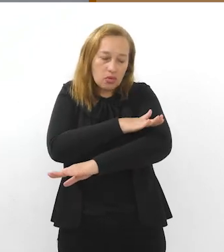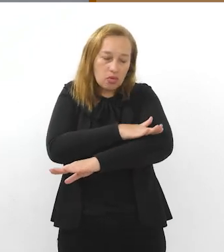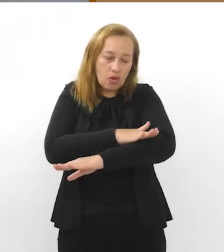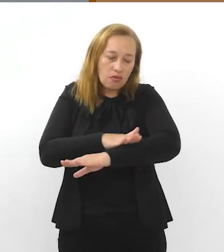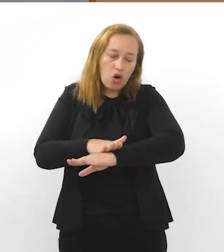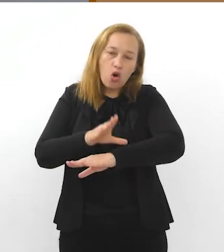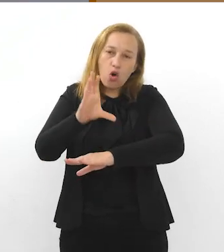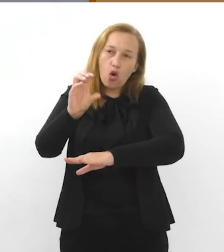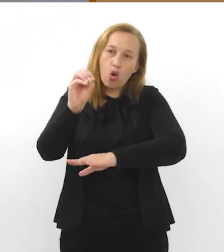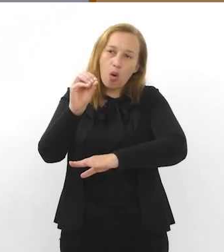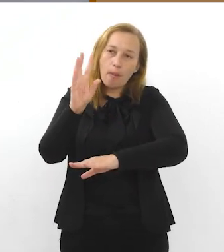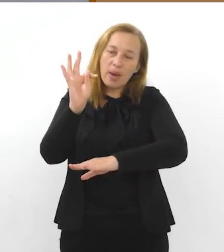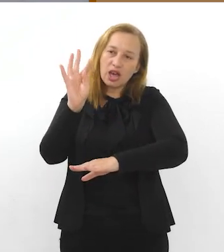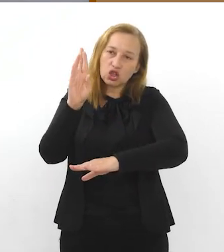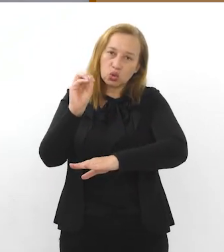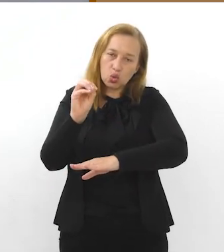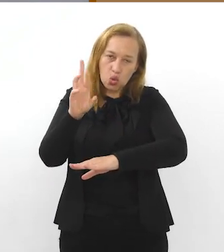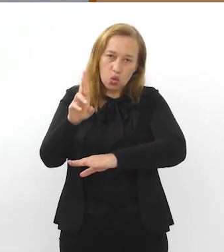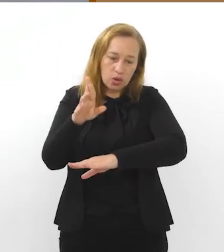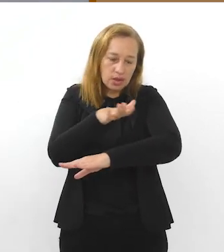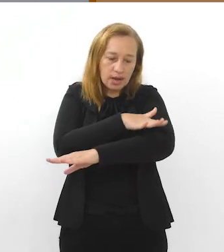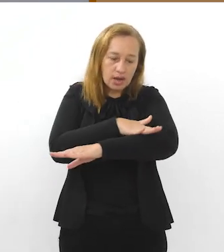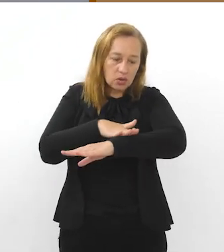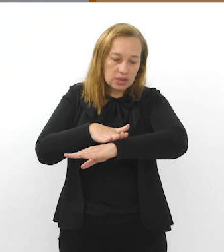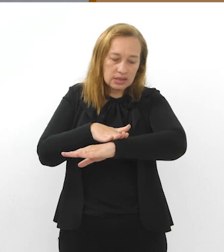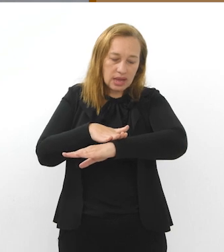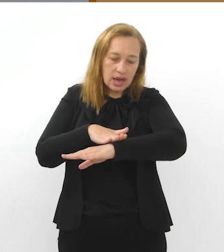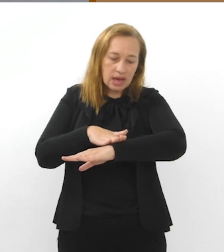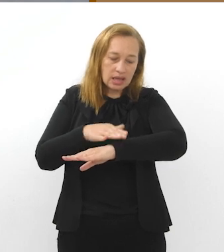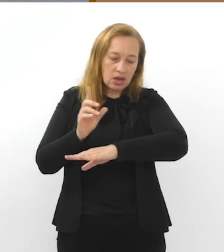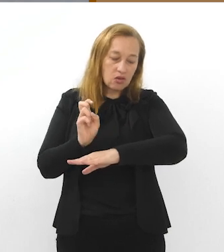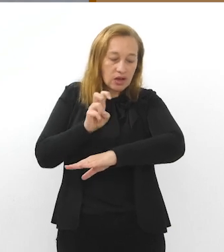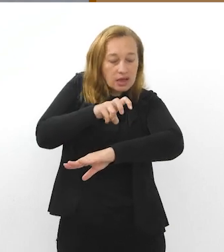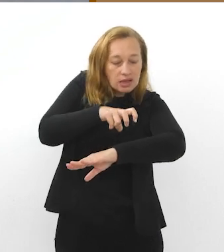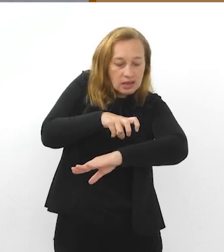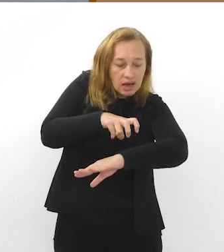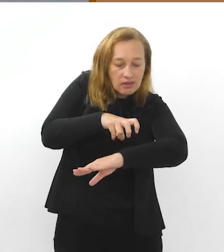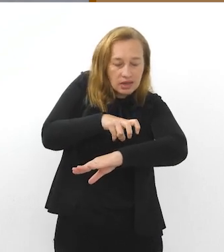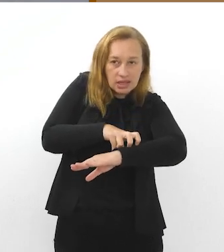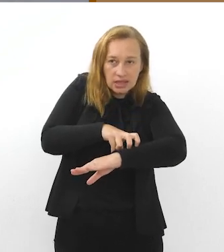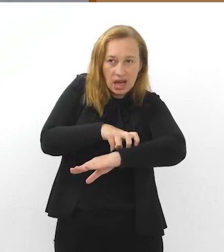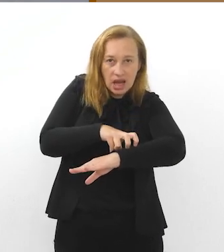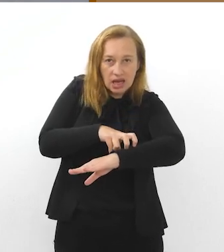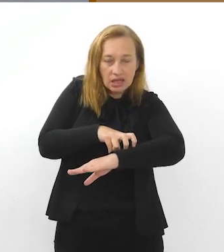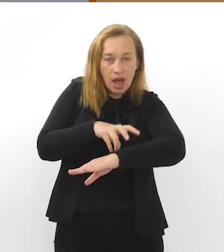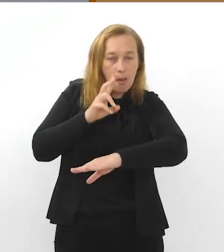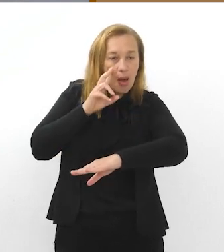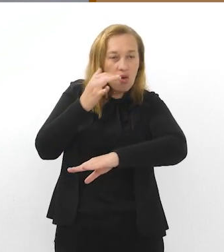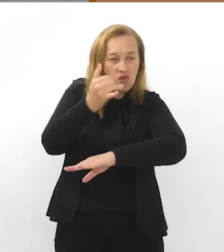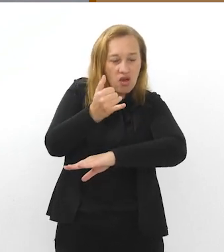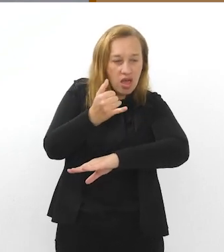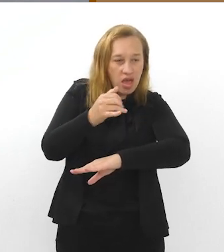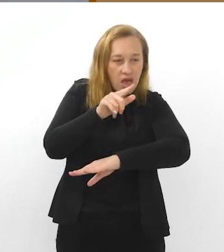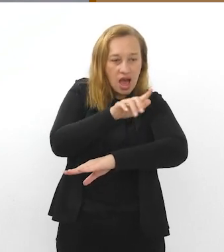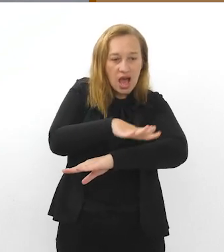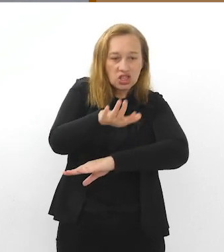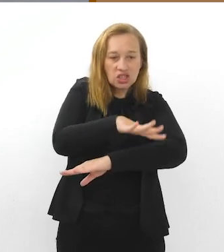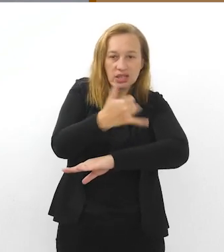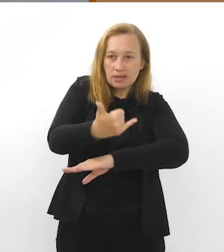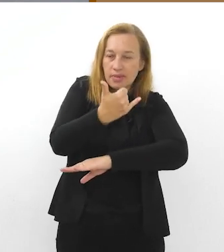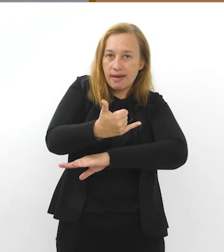queria ver as crianças brincarem, né? E tinha uma criança que chegava, me dava um beliscão, me dava um tapa, era o bullying da